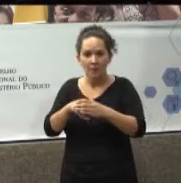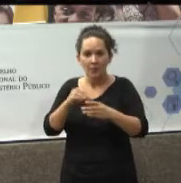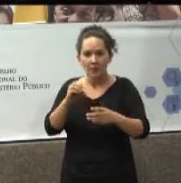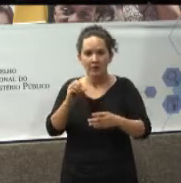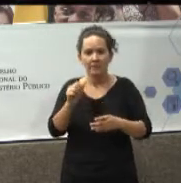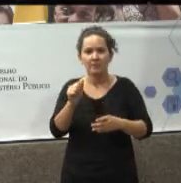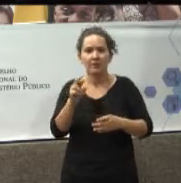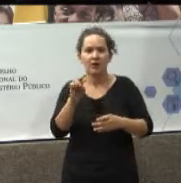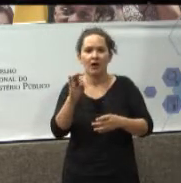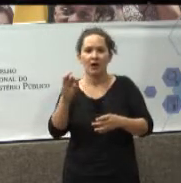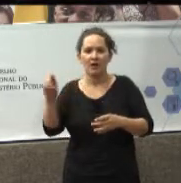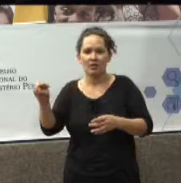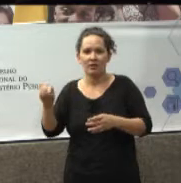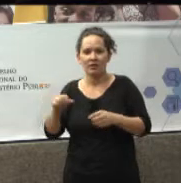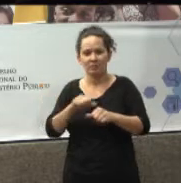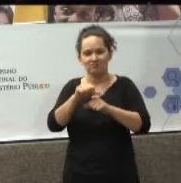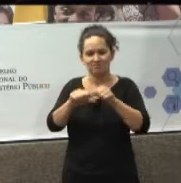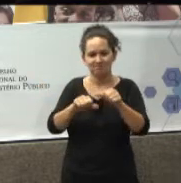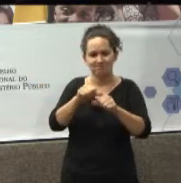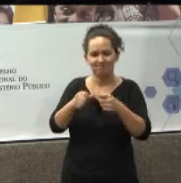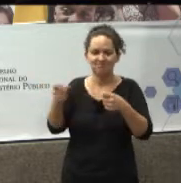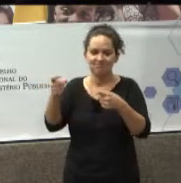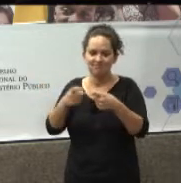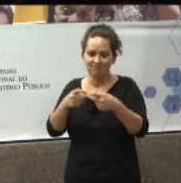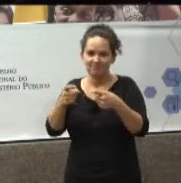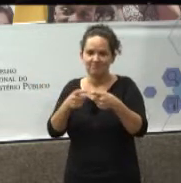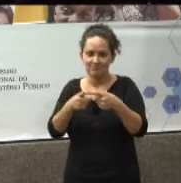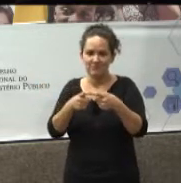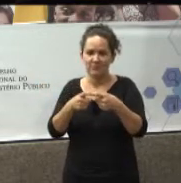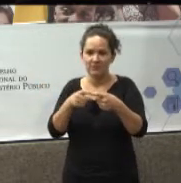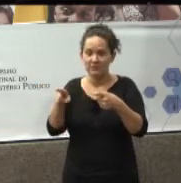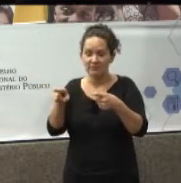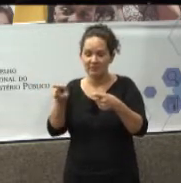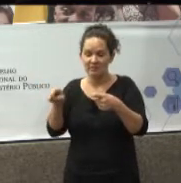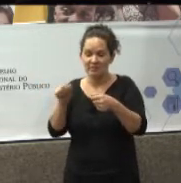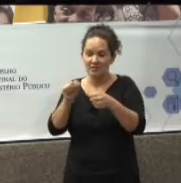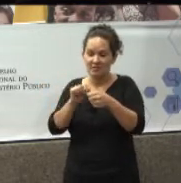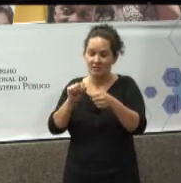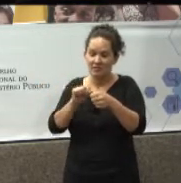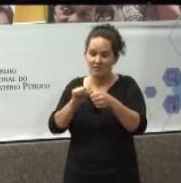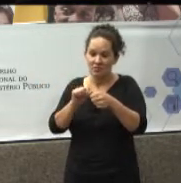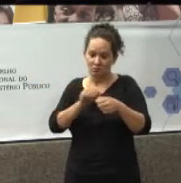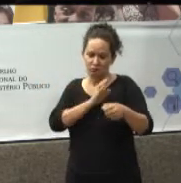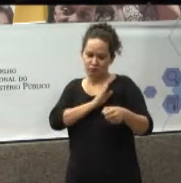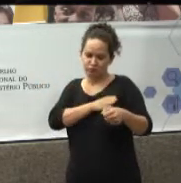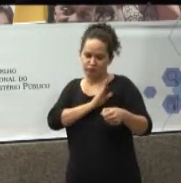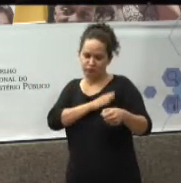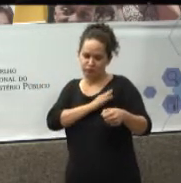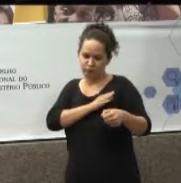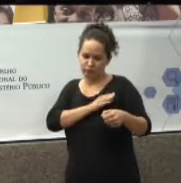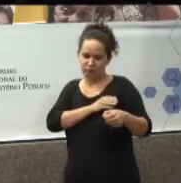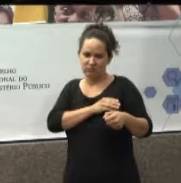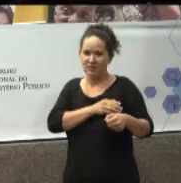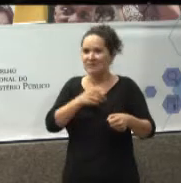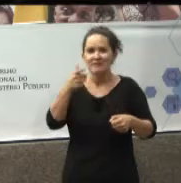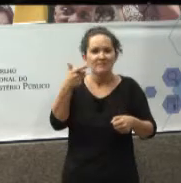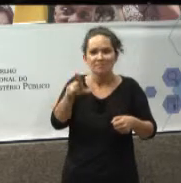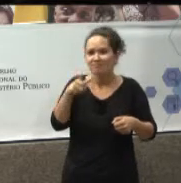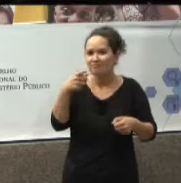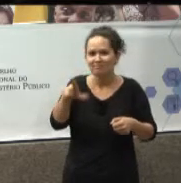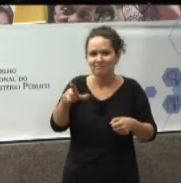transplantes que era os médicos que implantarão a marcar passo sem indicação